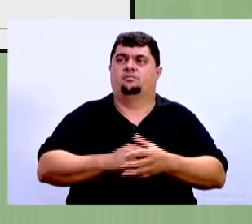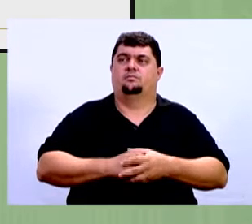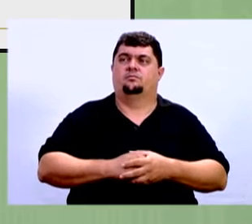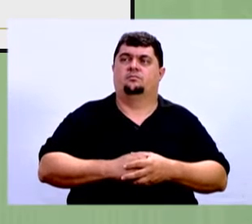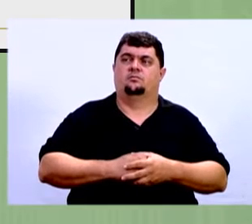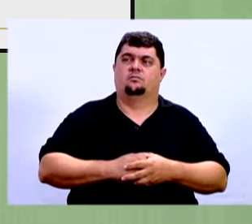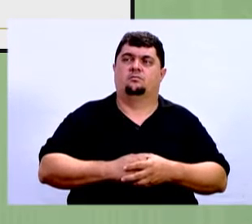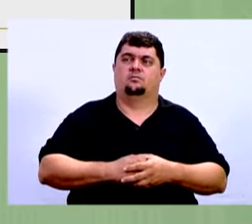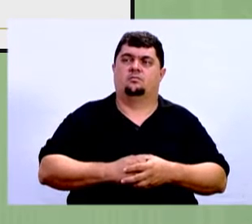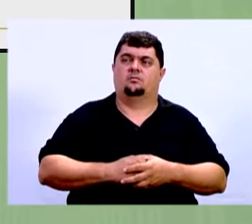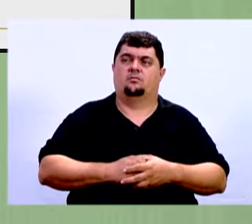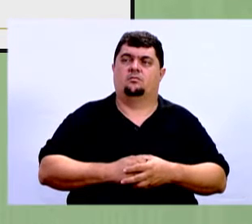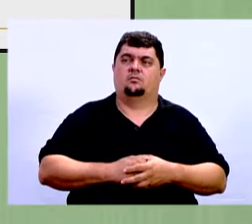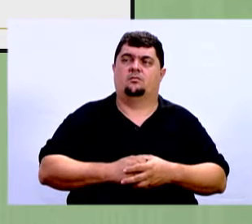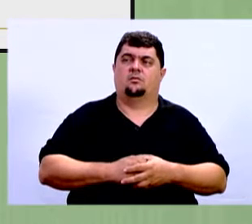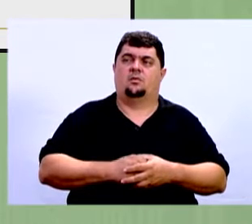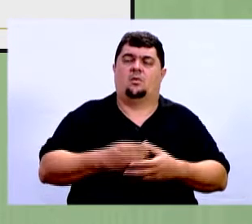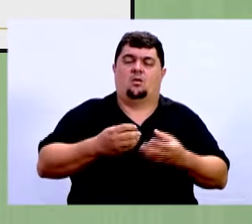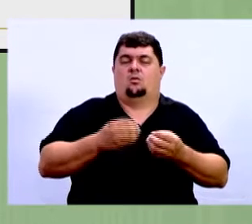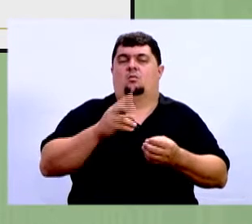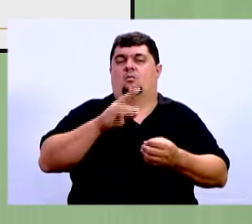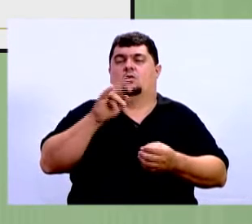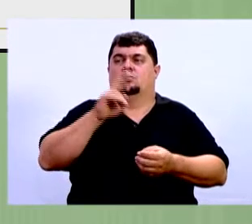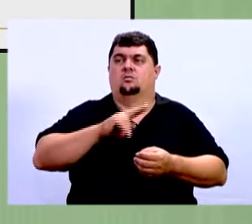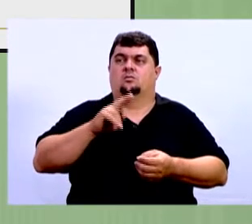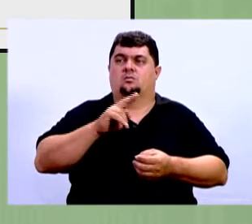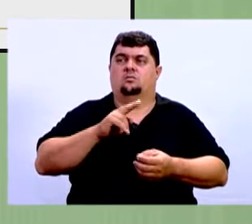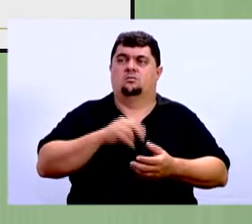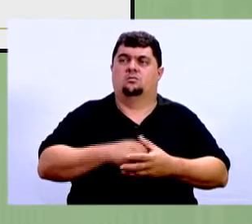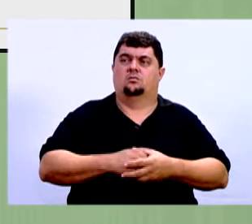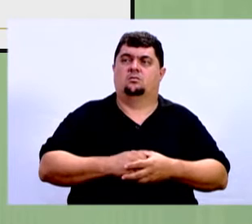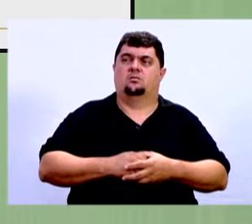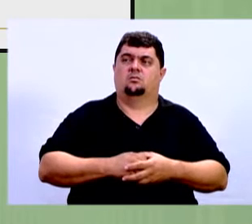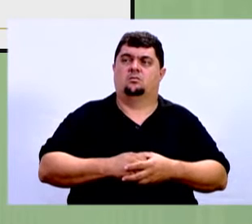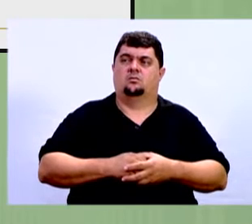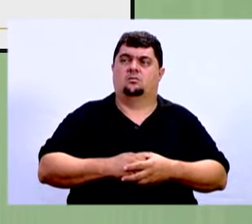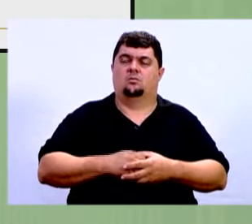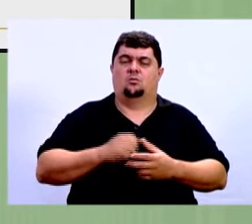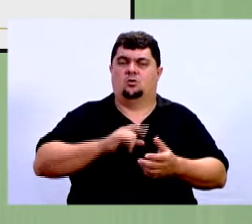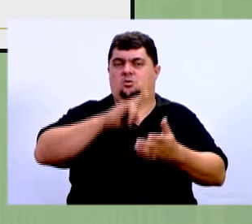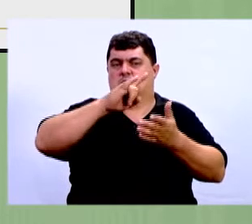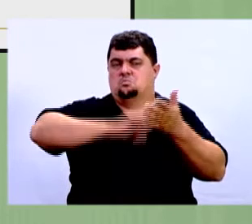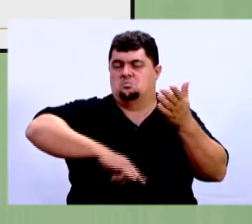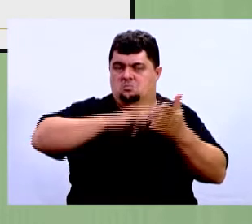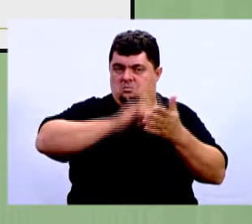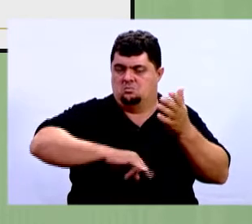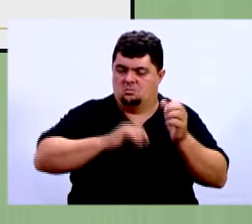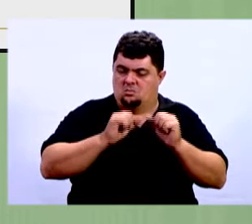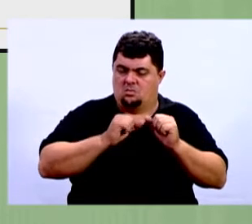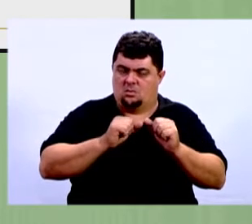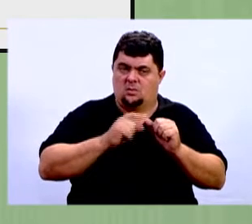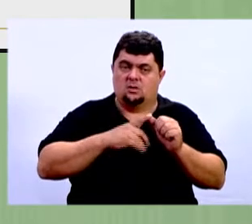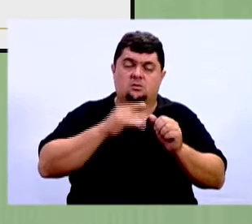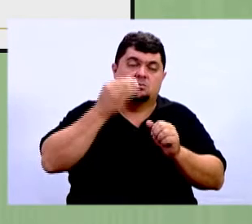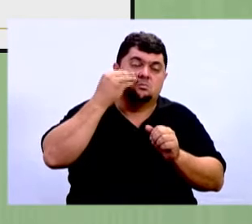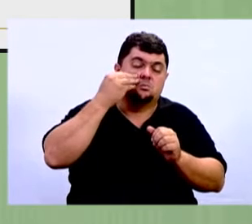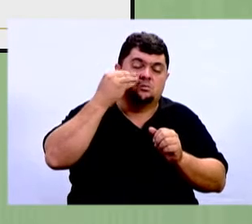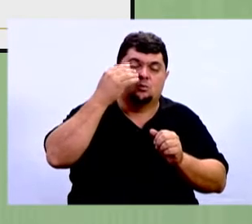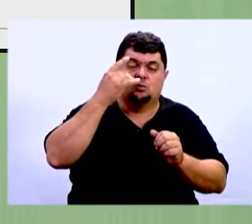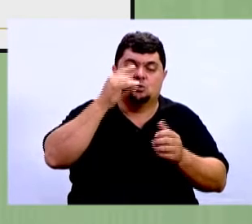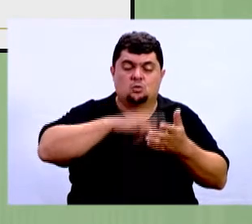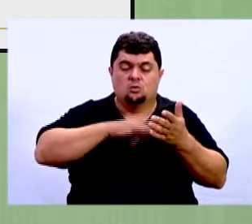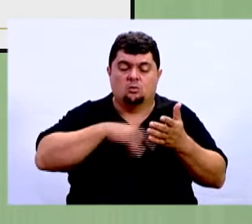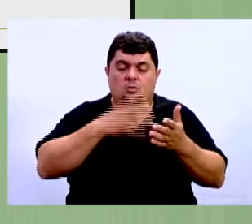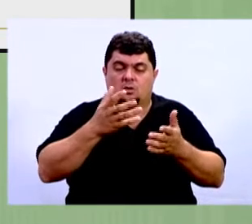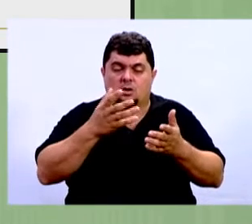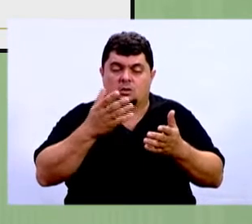é o procedimento que eu vou utilizar nessa pesquisa? Esse procedimento ele pode ser documental, quando o seu interesse é analisar documentos. Por